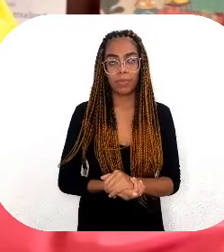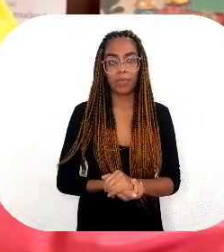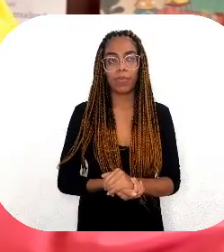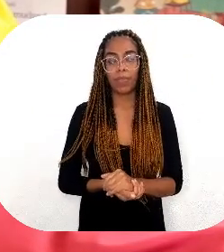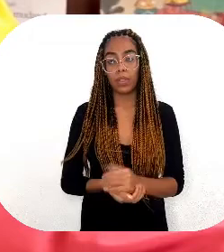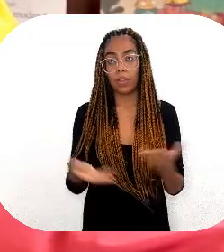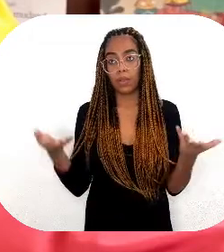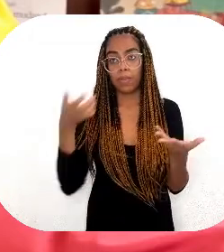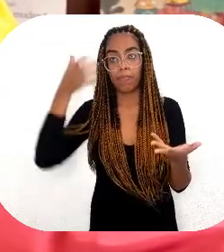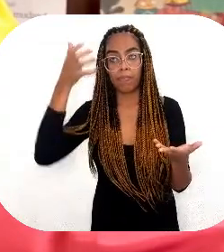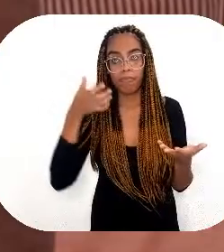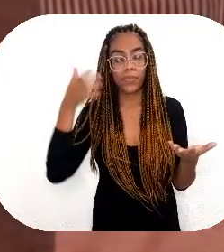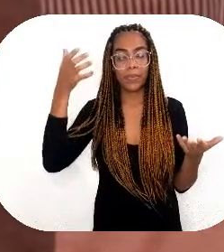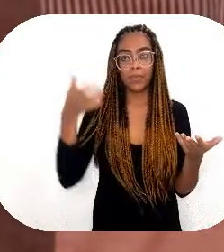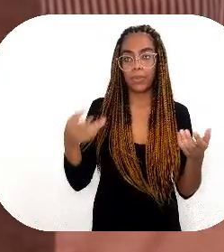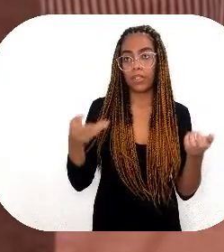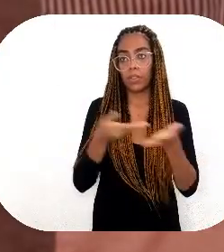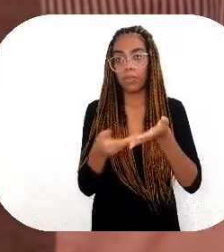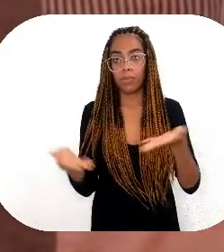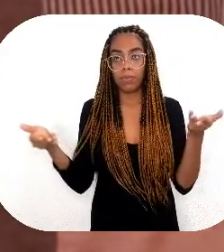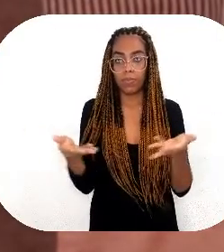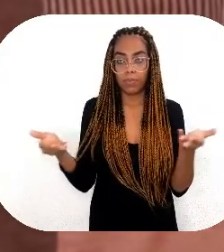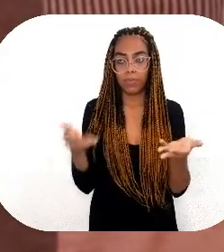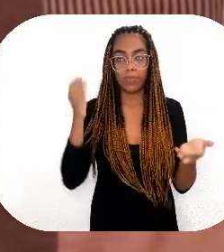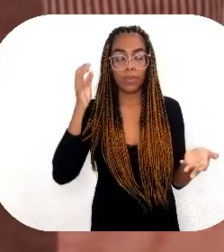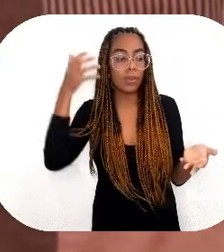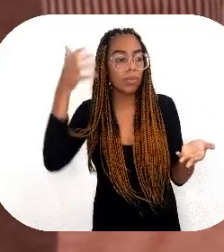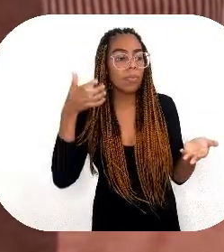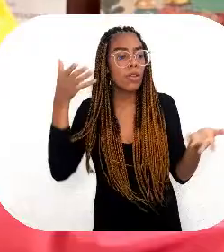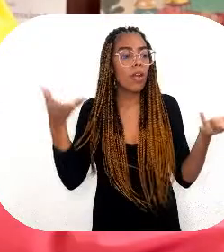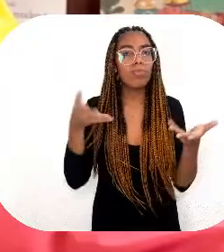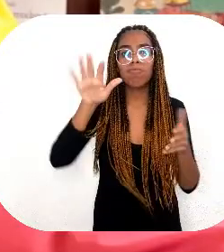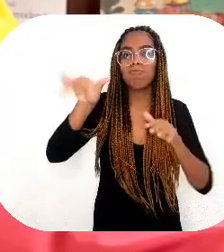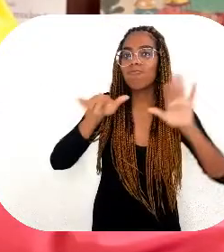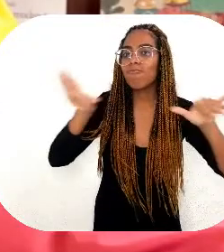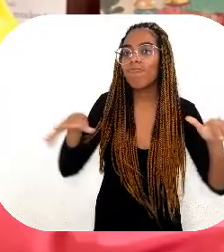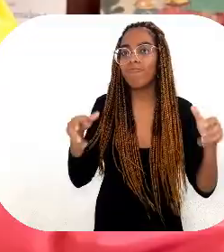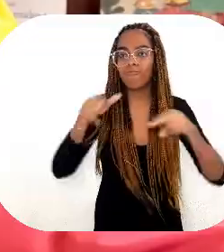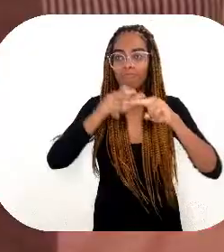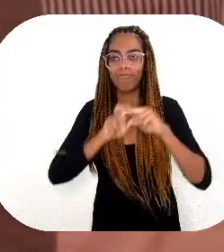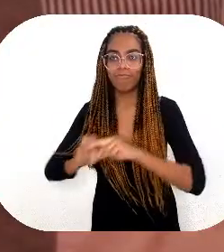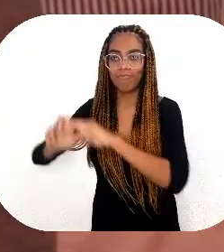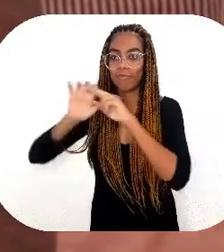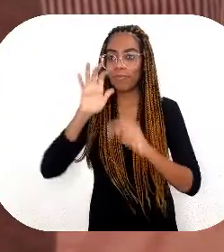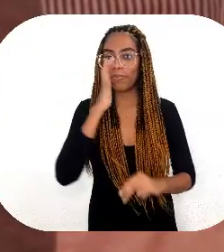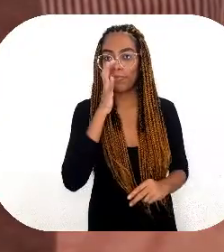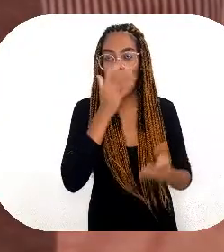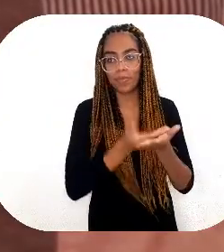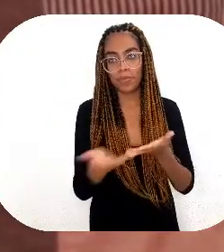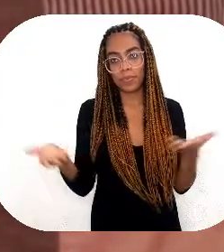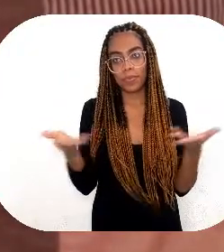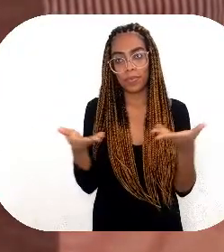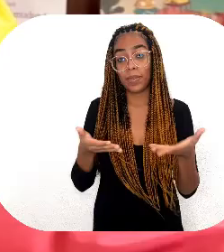vai começar. Cantei, cantei, cantei, cantar. Uma história já vai começar. Pode